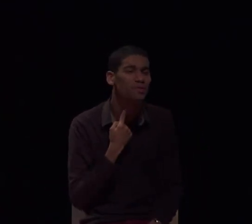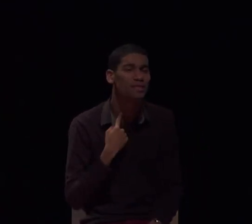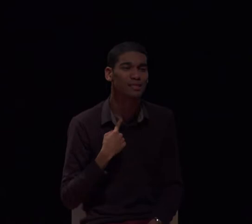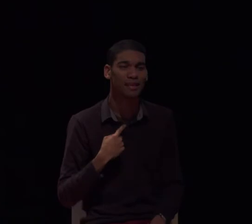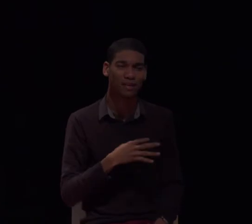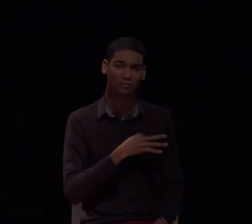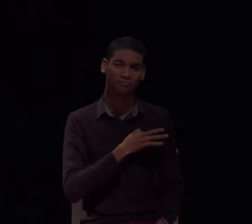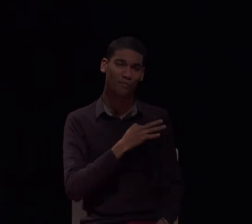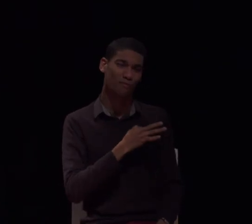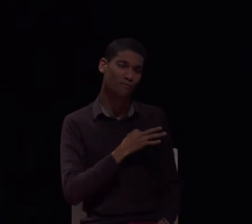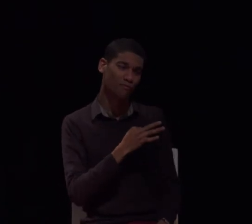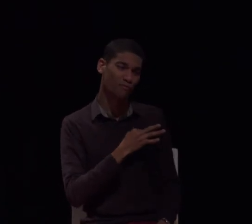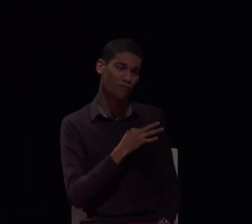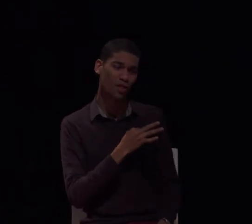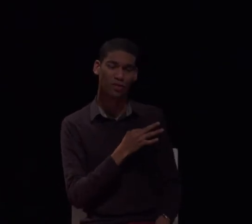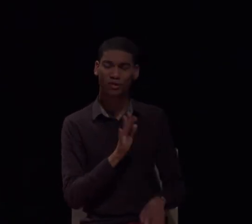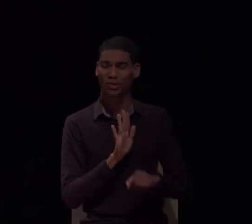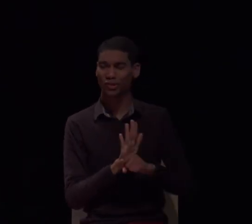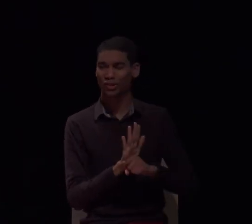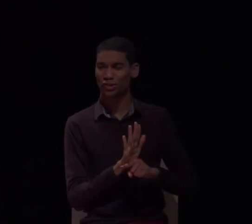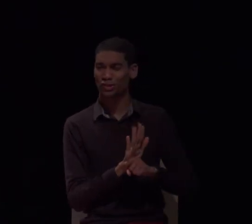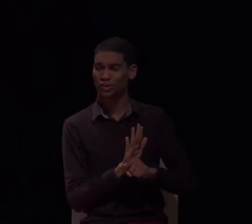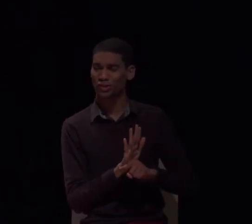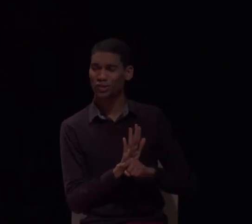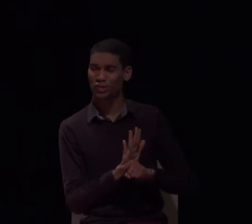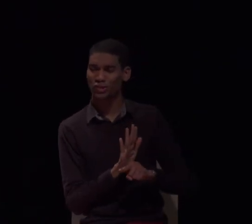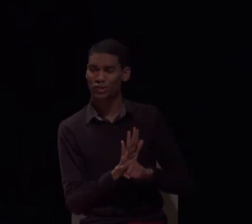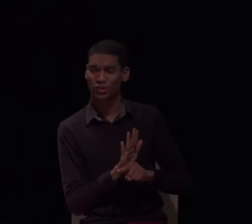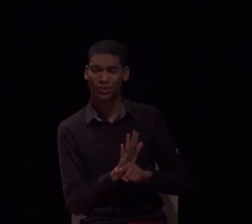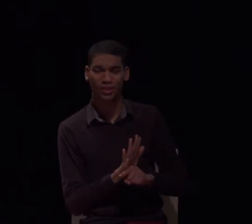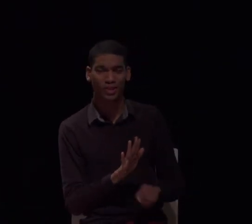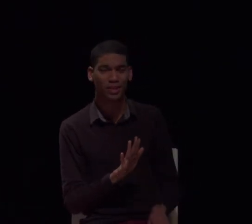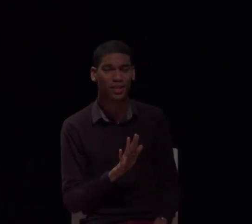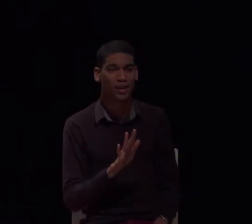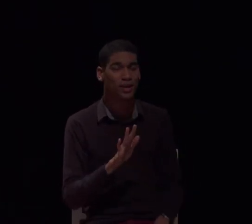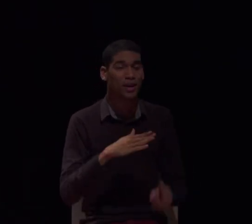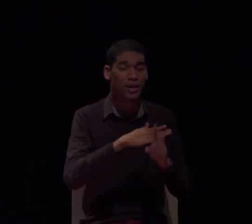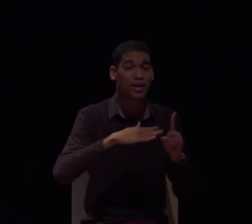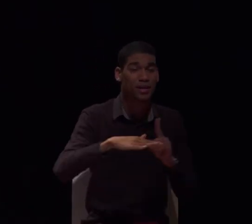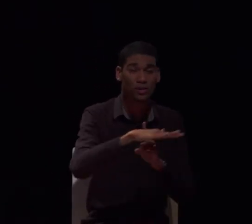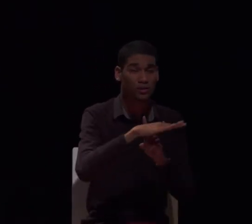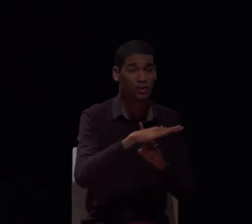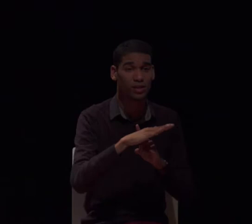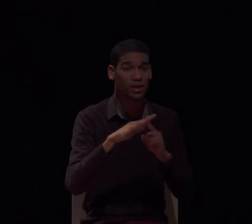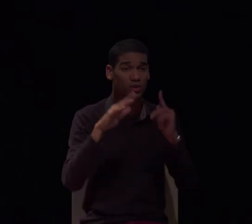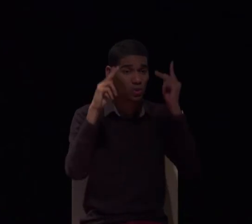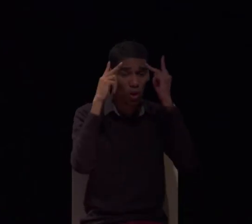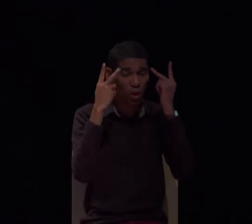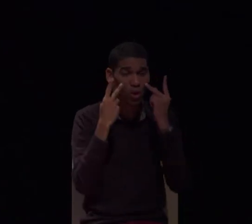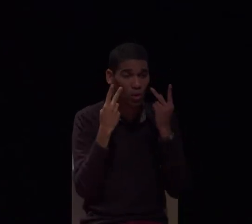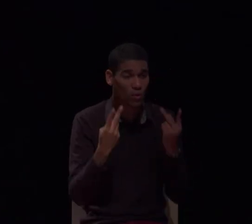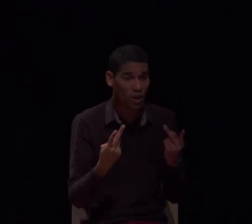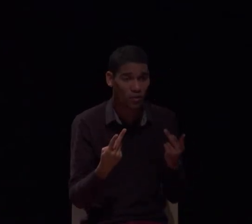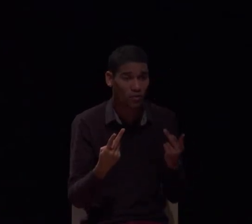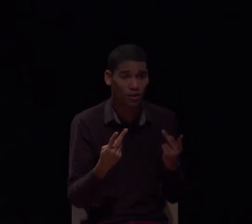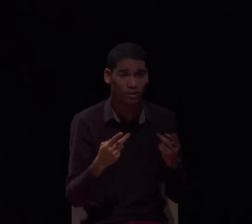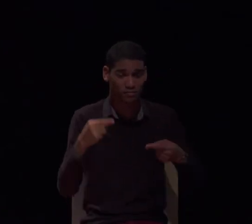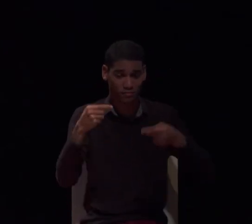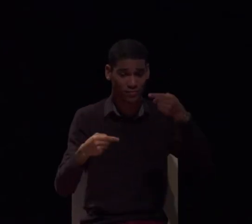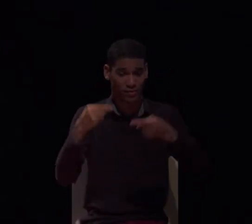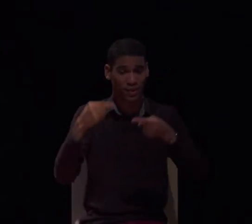nada né e aí as pessoas também não tem a a sociedade não reconhece que essa política pública